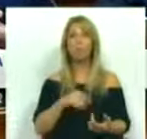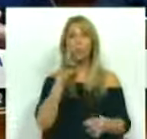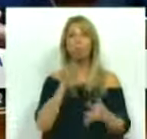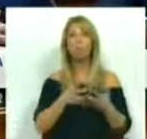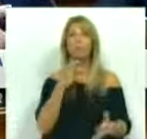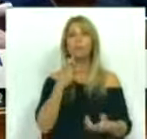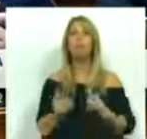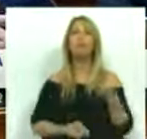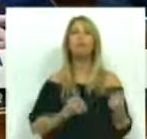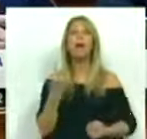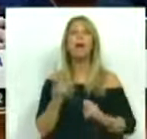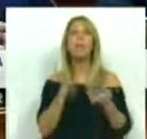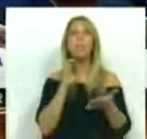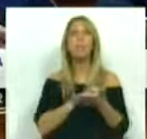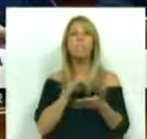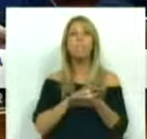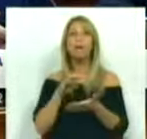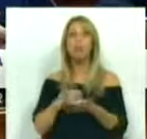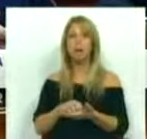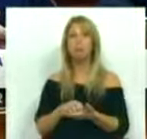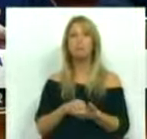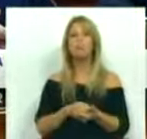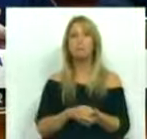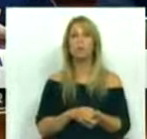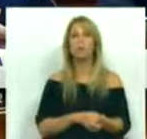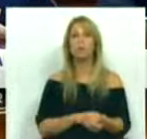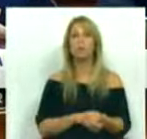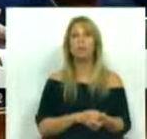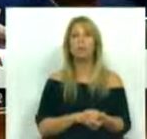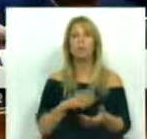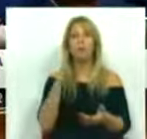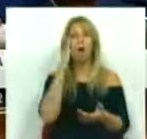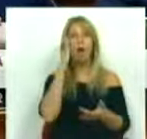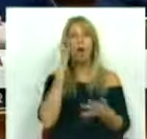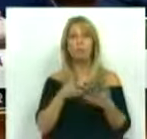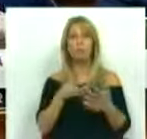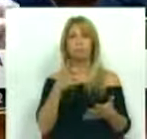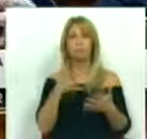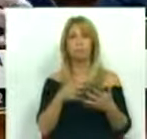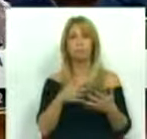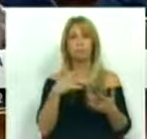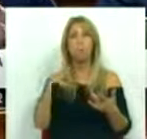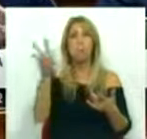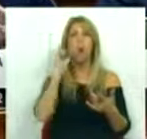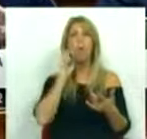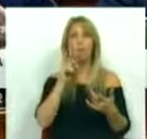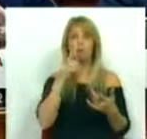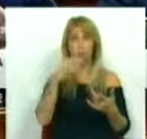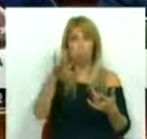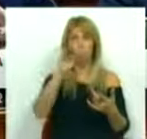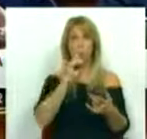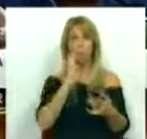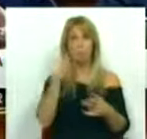salientar algumas marcas que eu acho relevantes daquilo que ouvimos do Partido Socialista na primeira